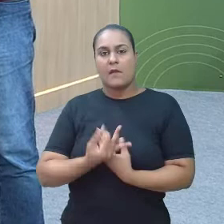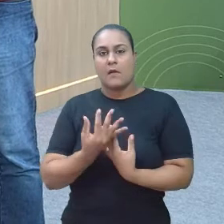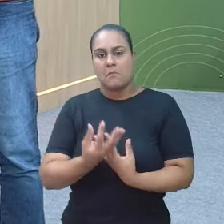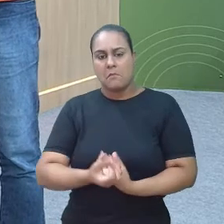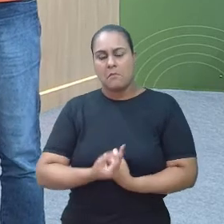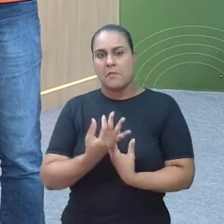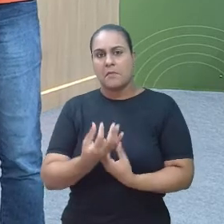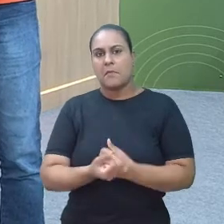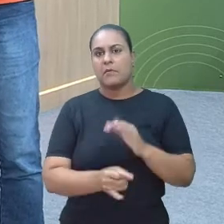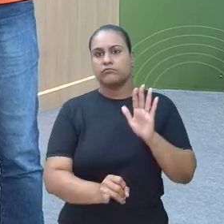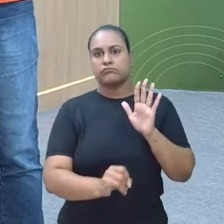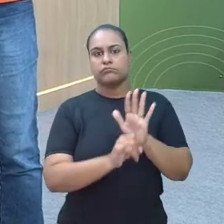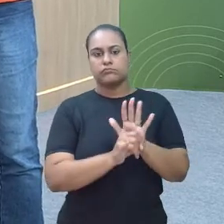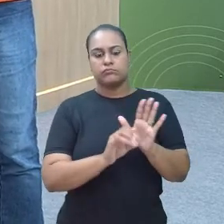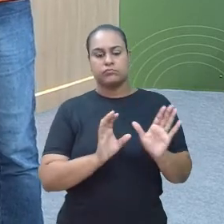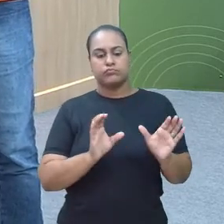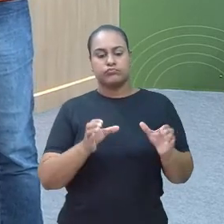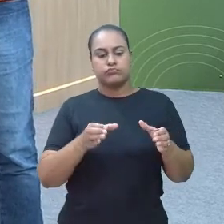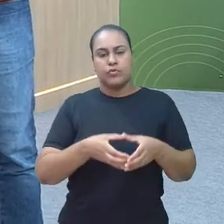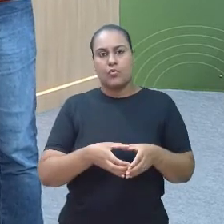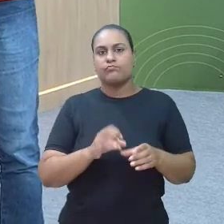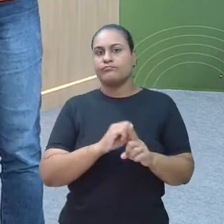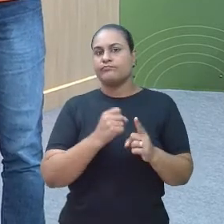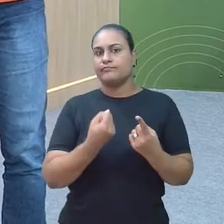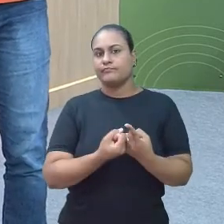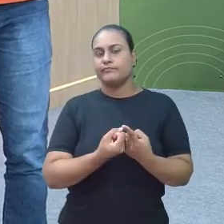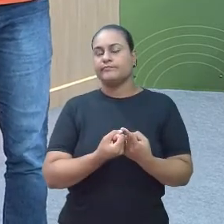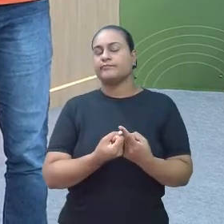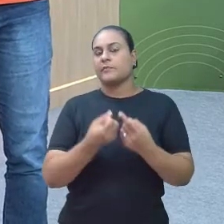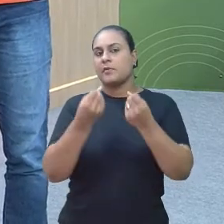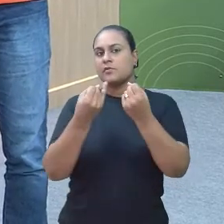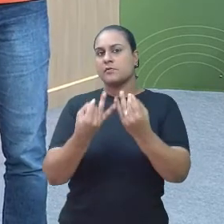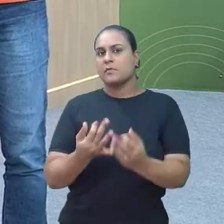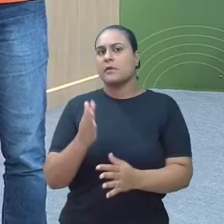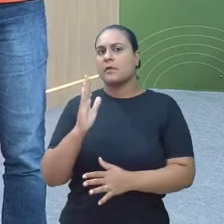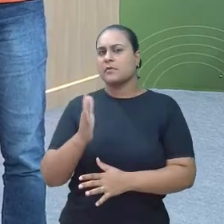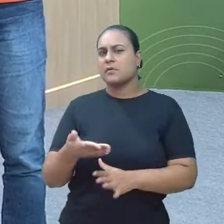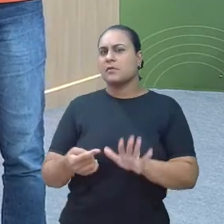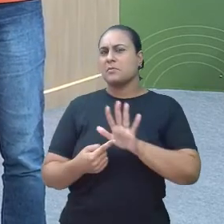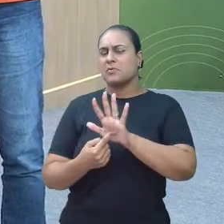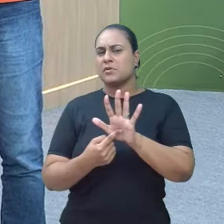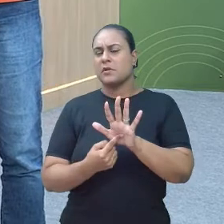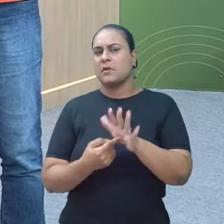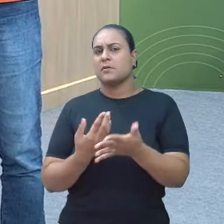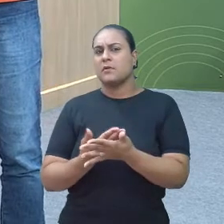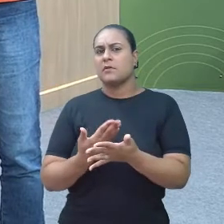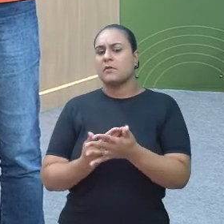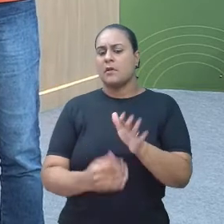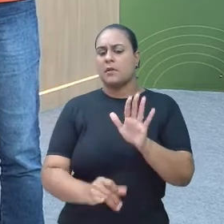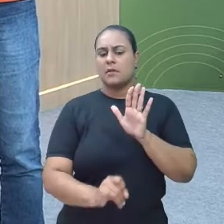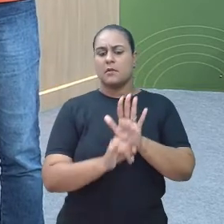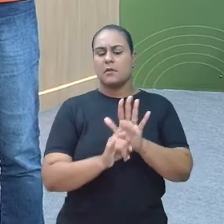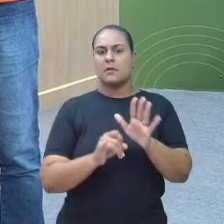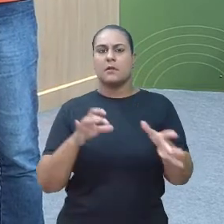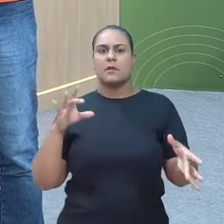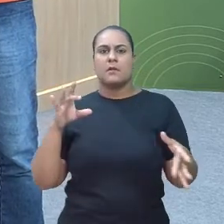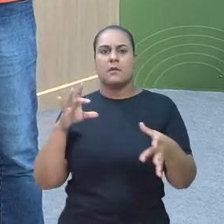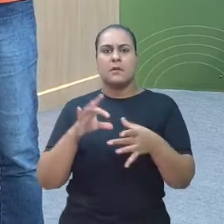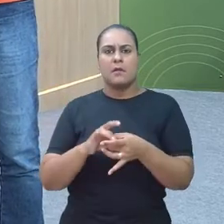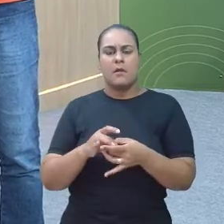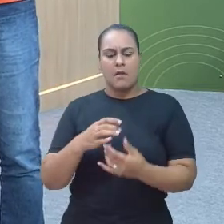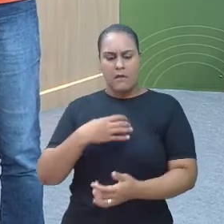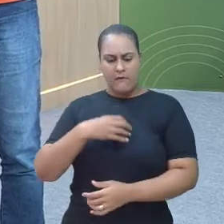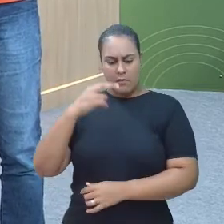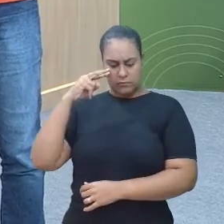das identidades de um grupo social. Então, como eu falei, eu tenho enfatizado aqui nas nossas aulas, identidade está ligado à forma como eu